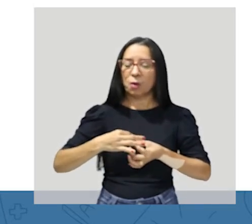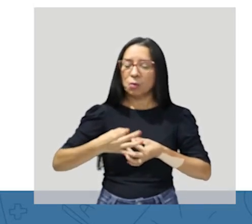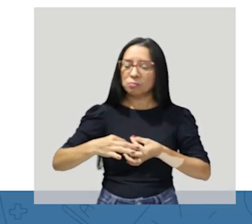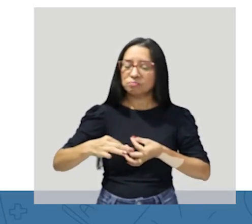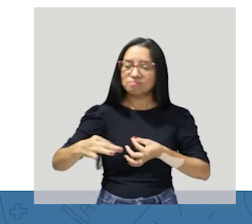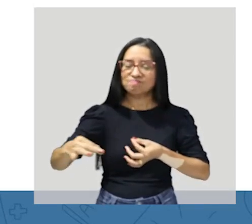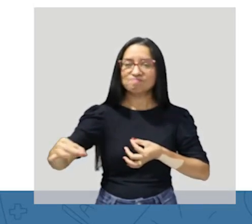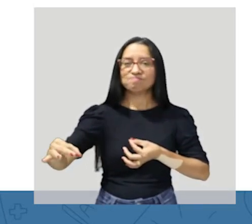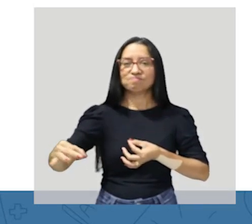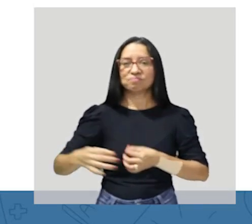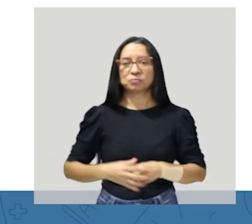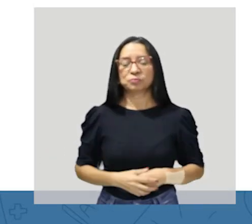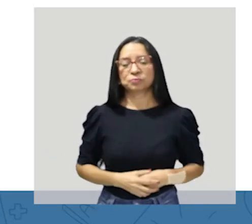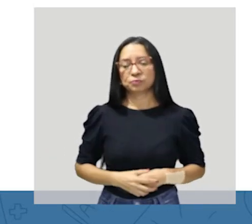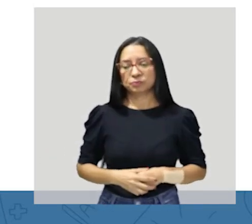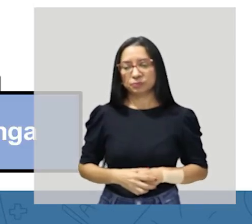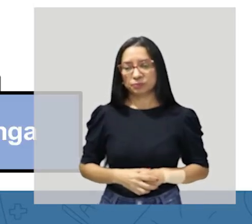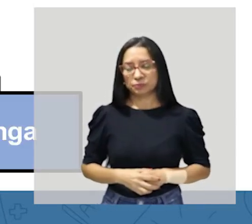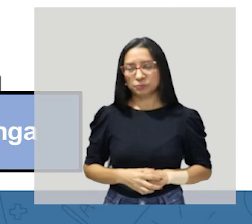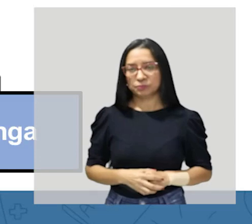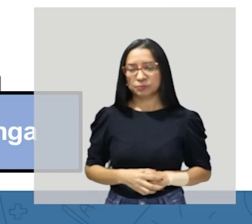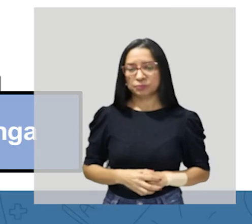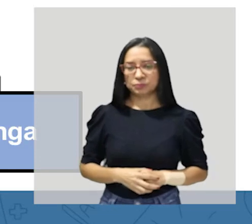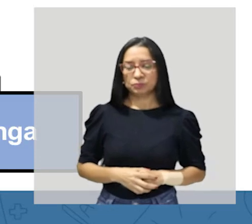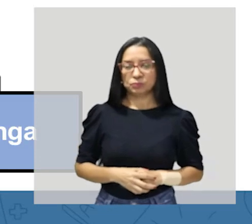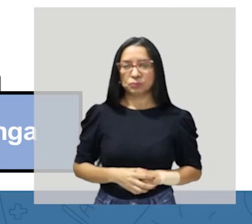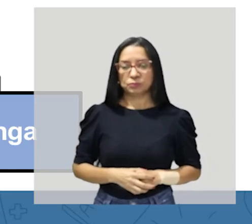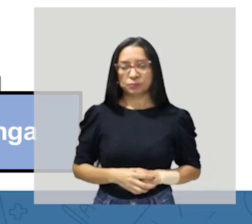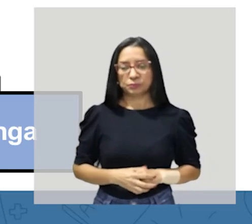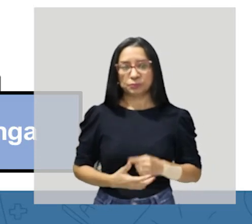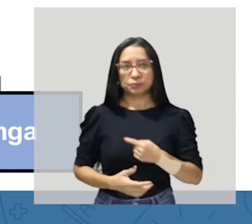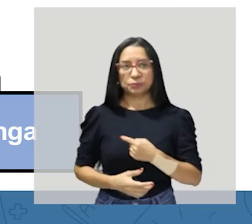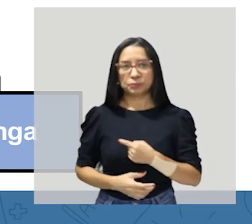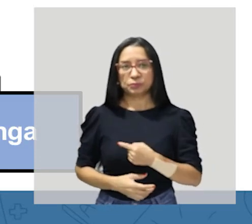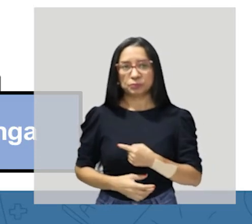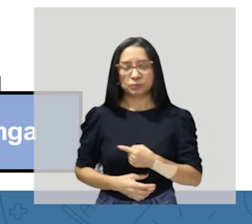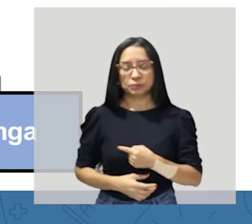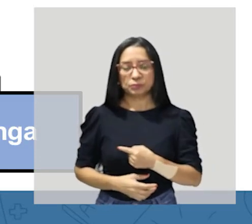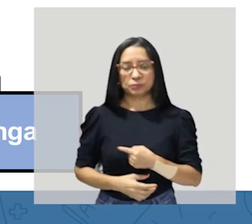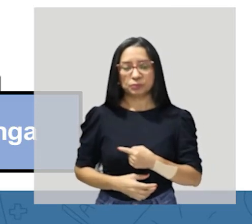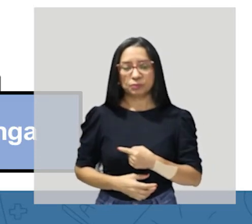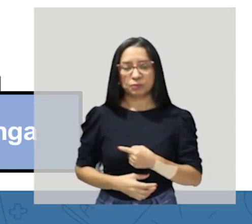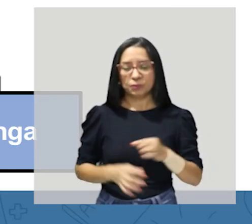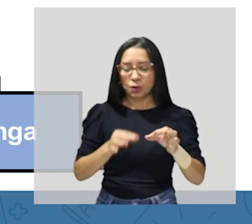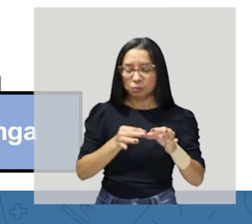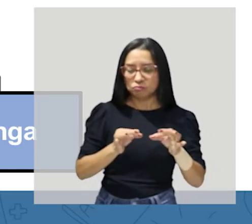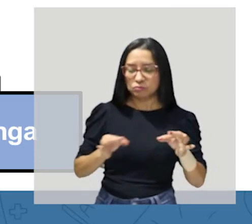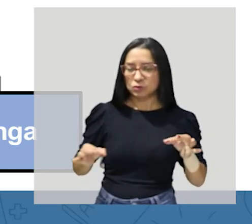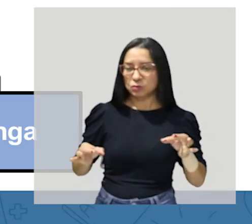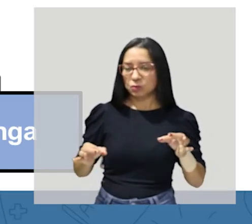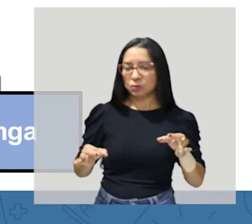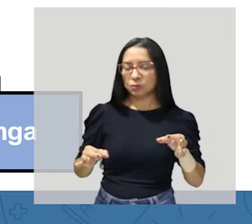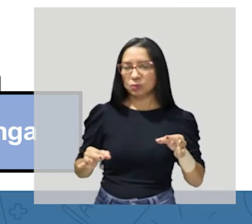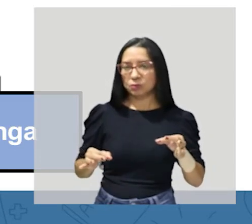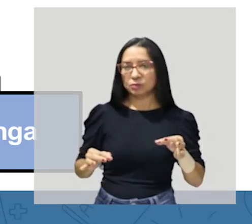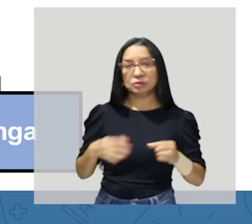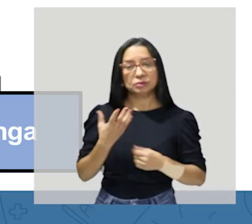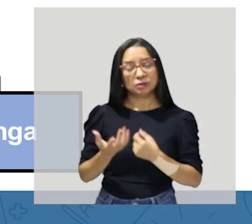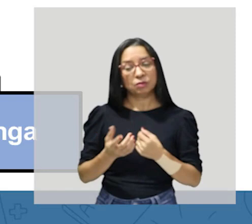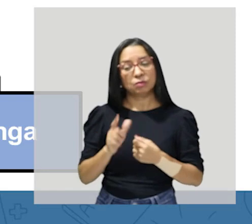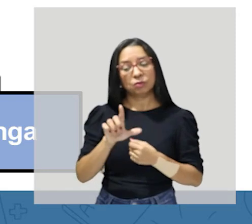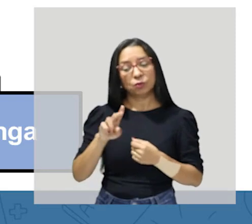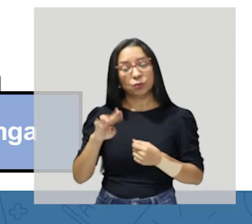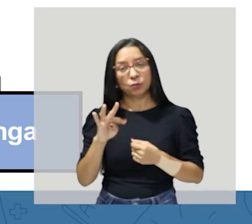longa duração. Ou de longa distância. Longa duração não, longa distância. Então, de curta distância, geralmente são